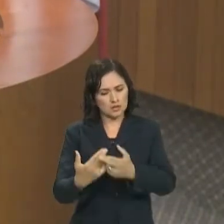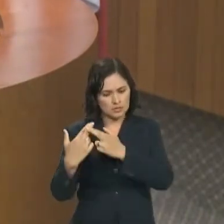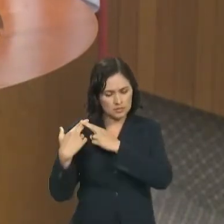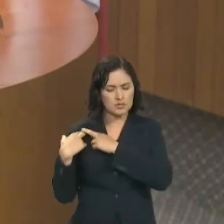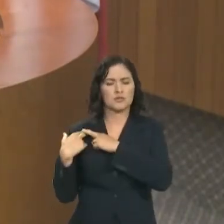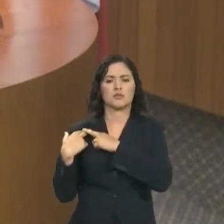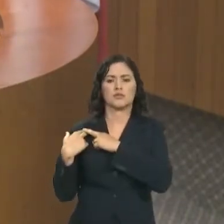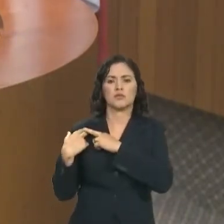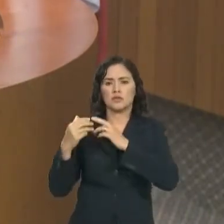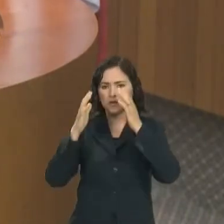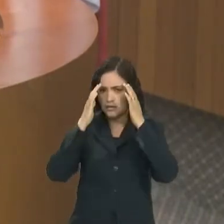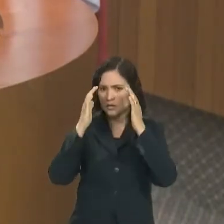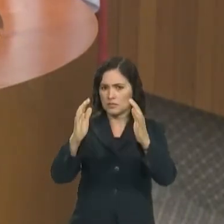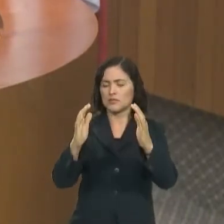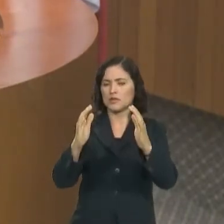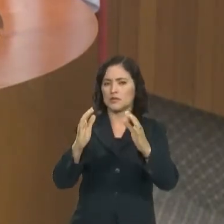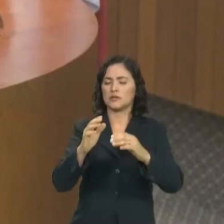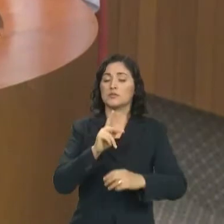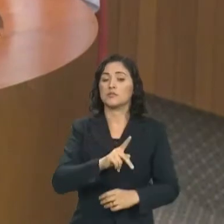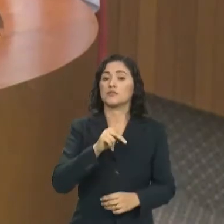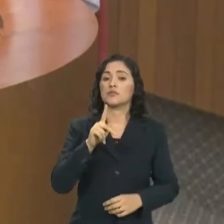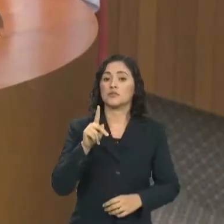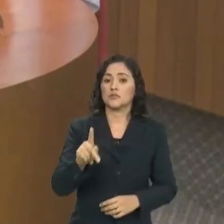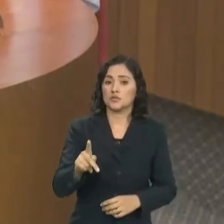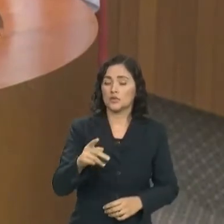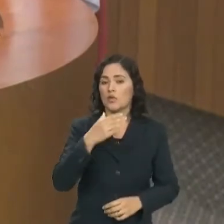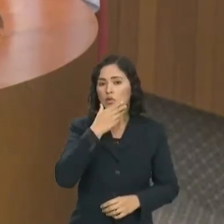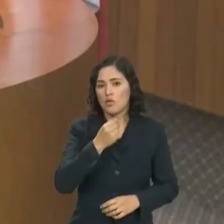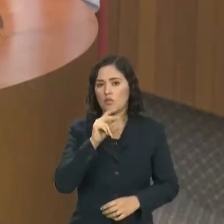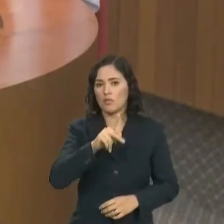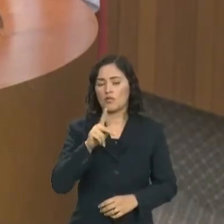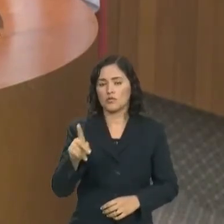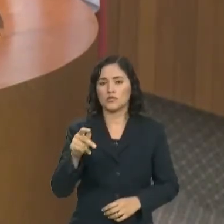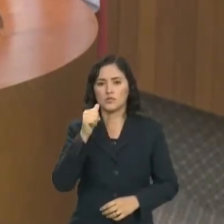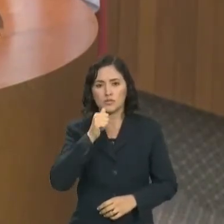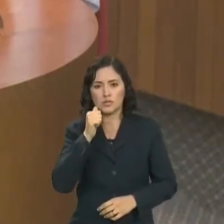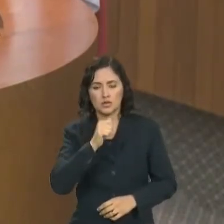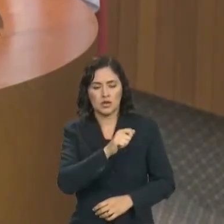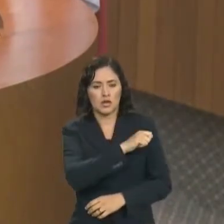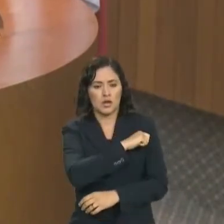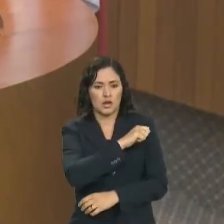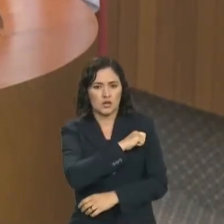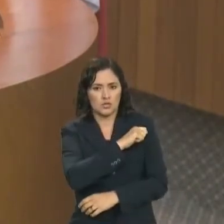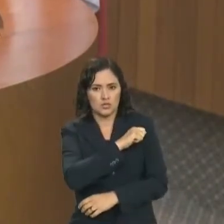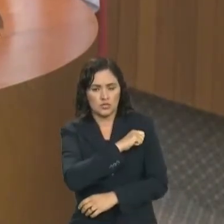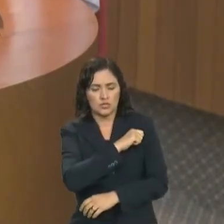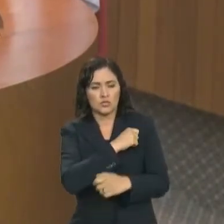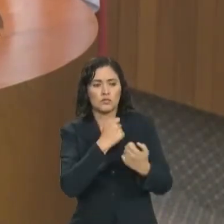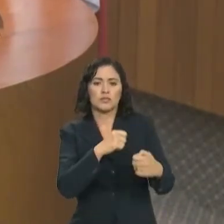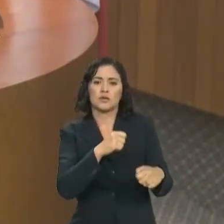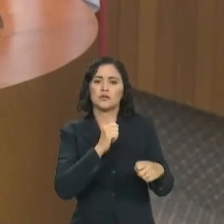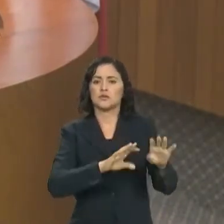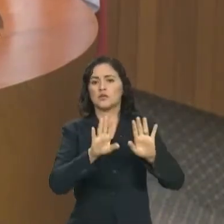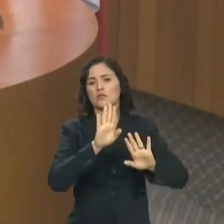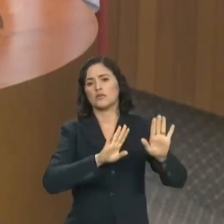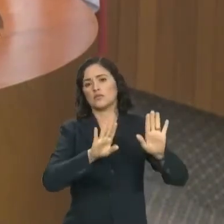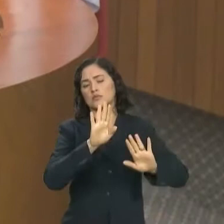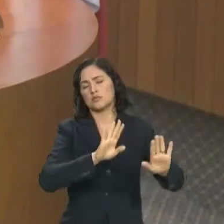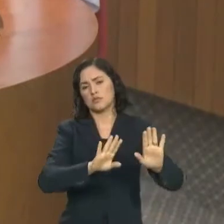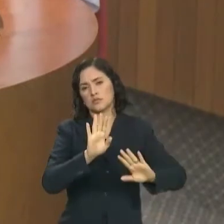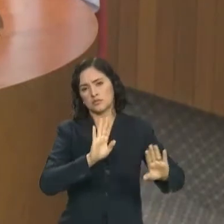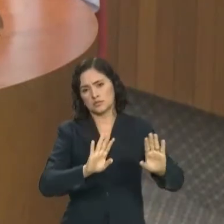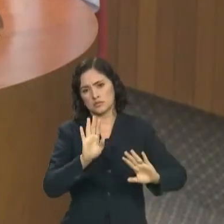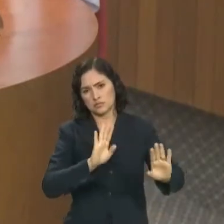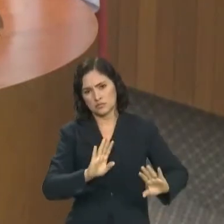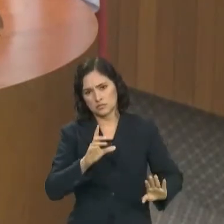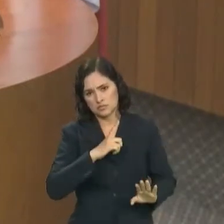com o devido respeito. E que os professores e as professoras, os alunos da cidade de Monção tenham o tratamento que merecem ter, que